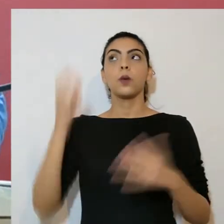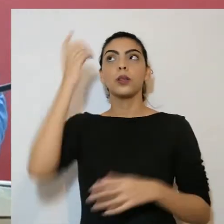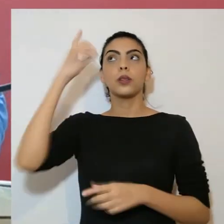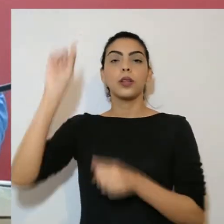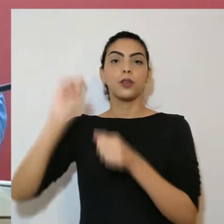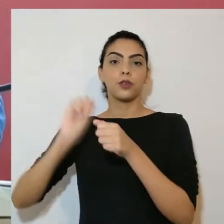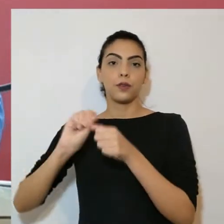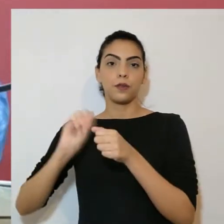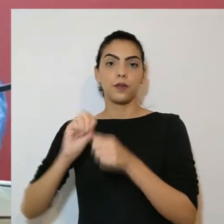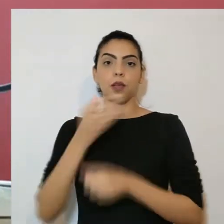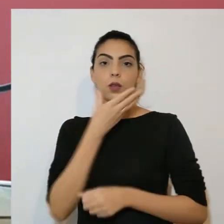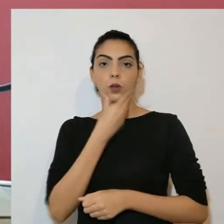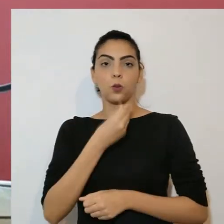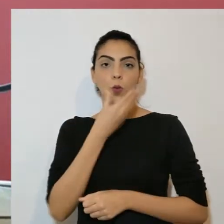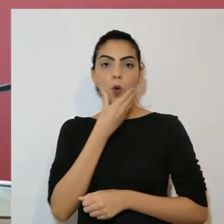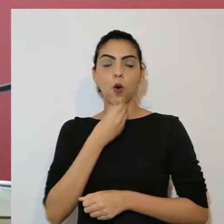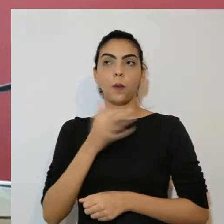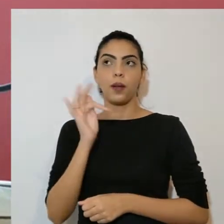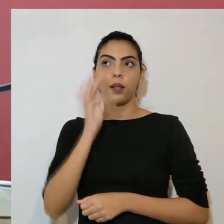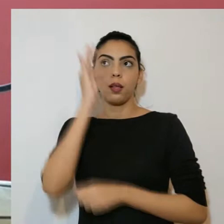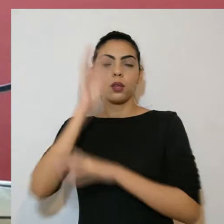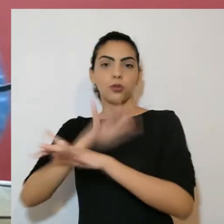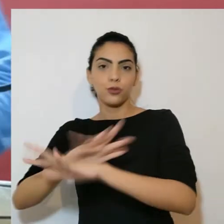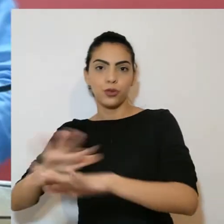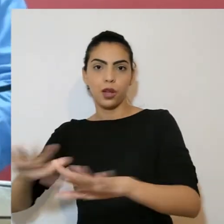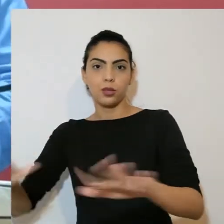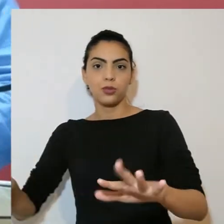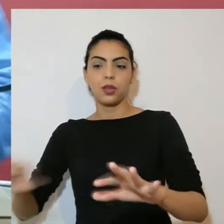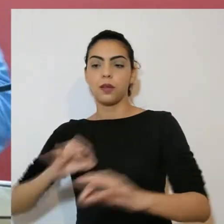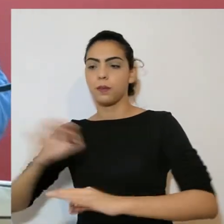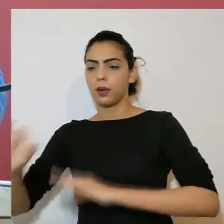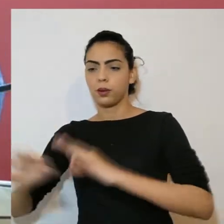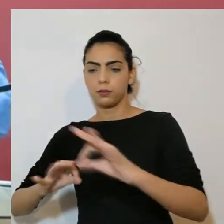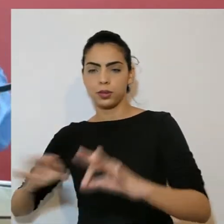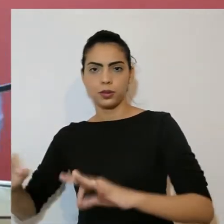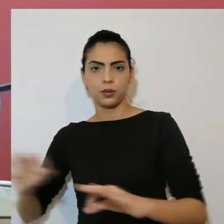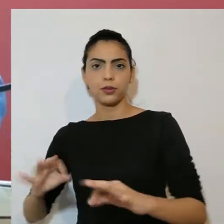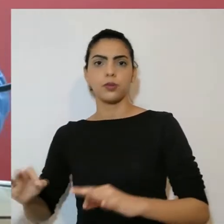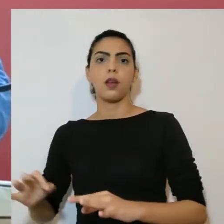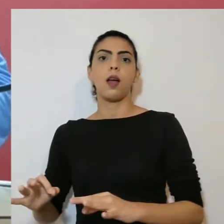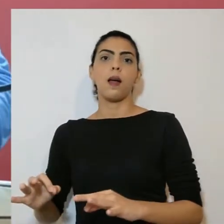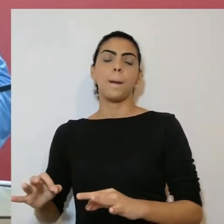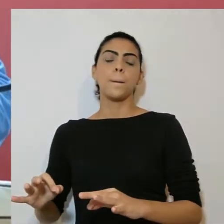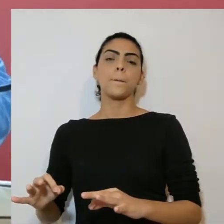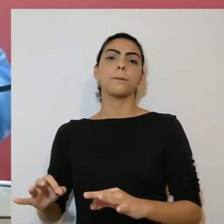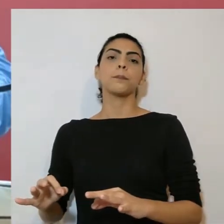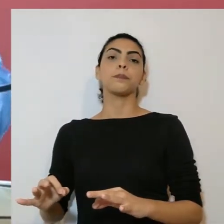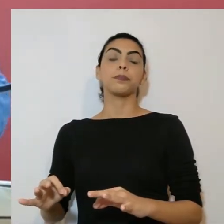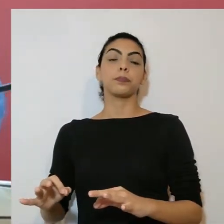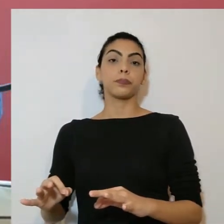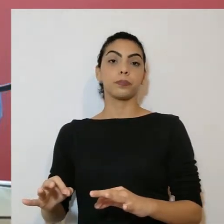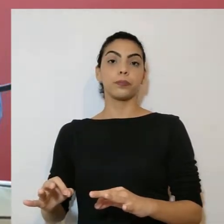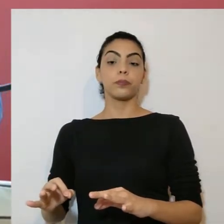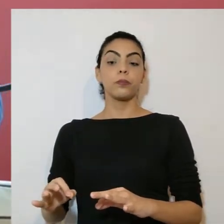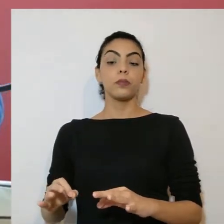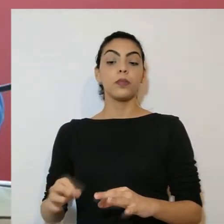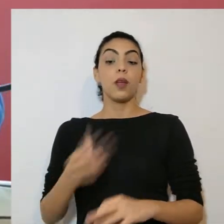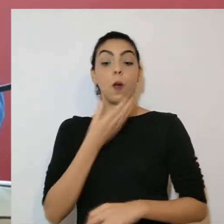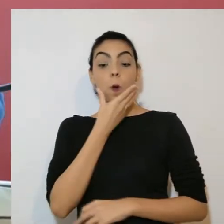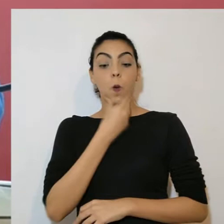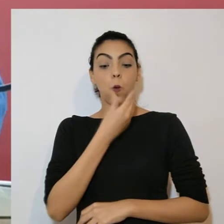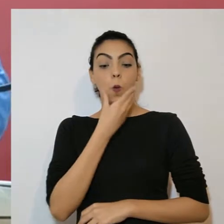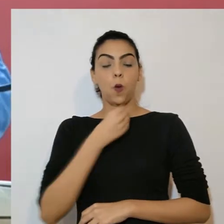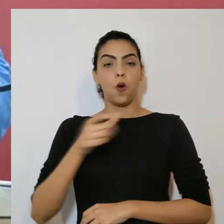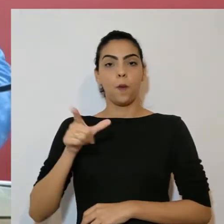criou o homem, colocou o homem no jardim do Éden para cuidar daquele jardim, para